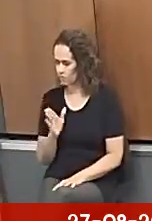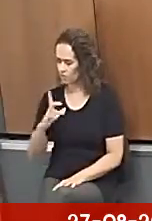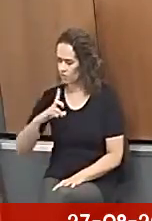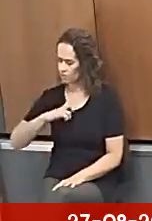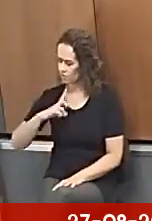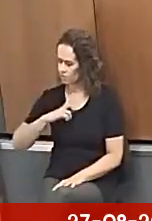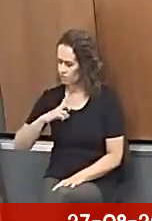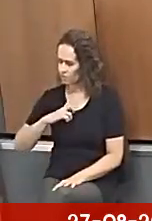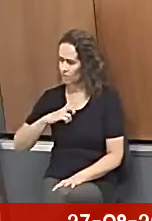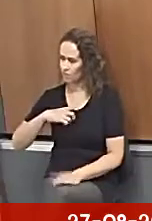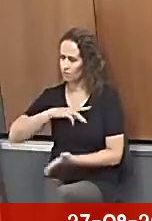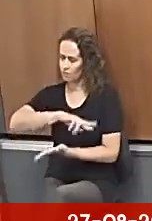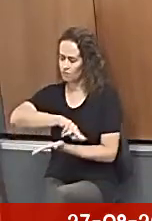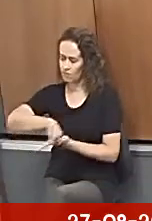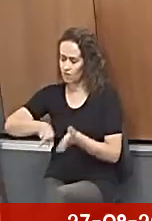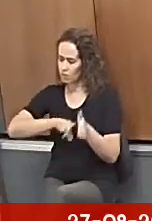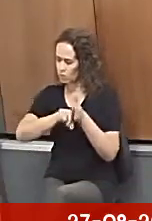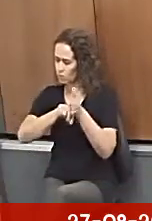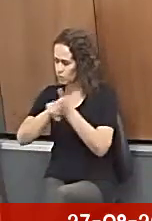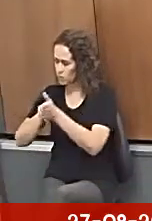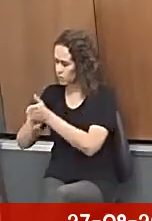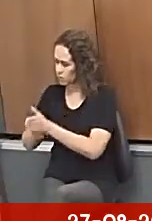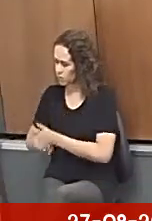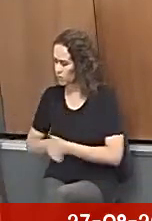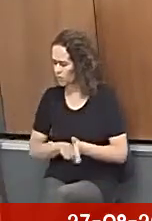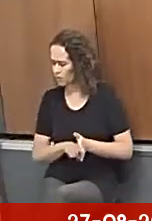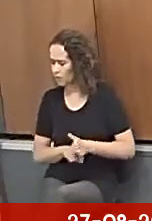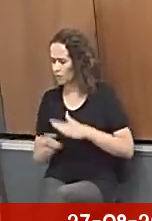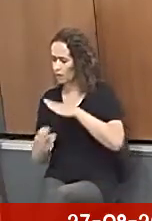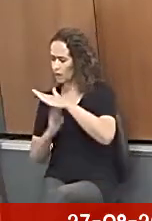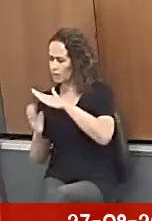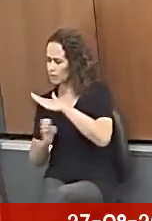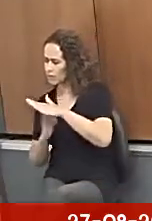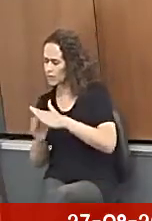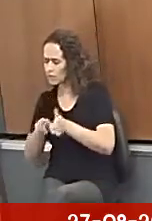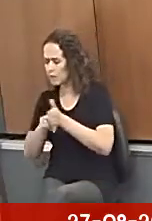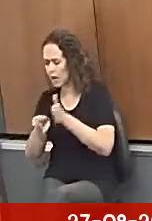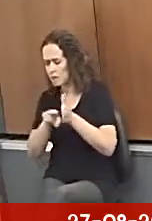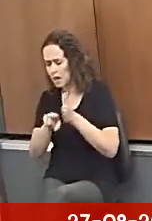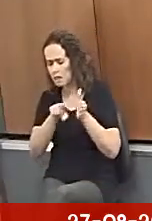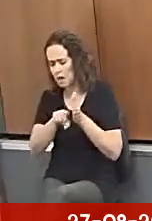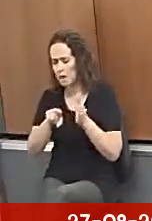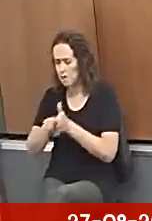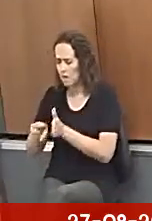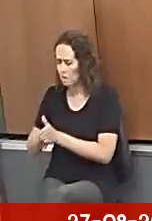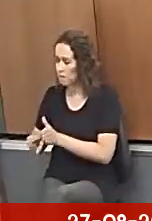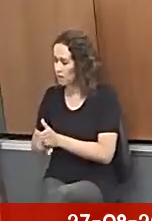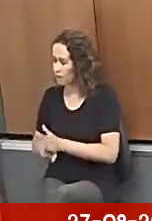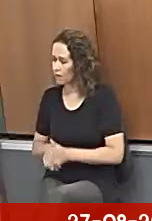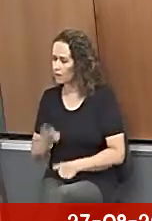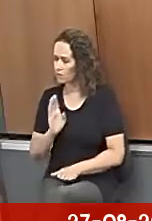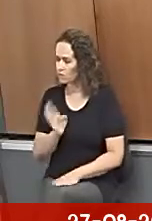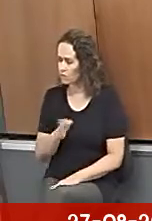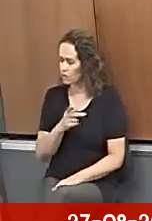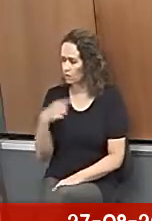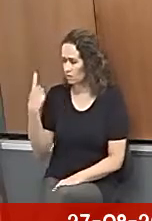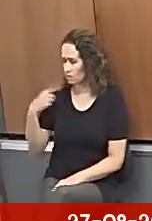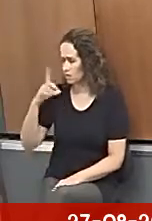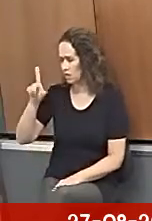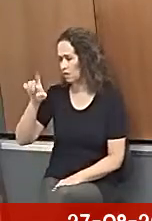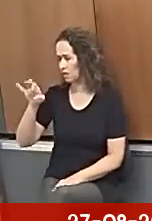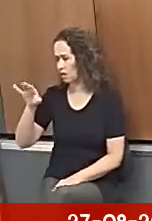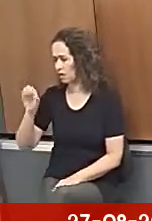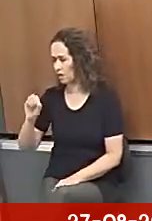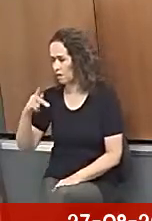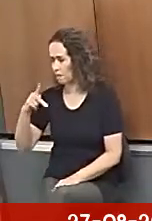série de questionamentos em relação à empresa o deputado é o portela encabeçou a possibilidade de abrirmos aqui uma